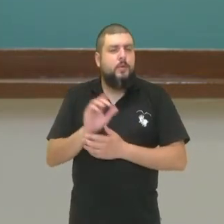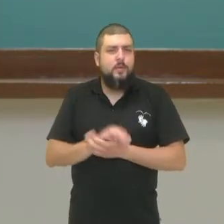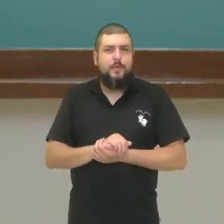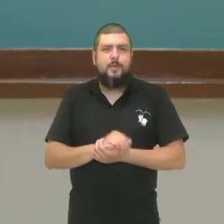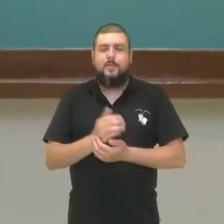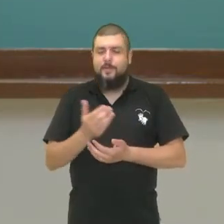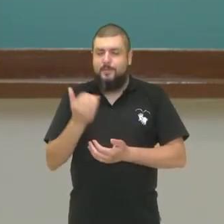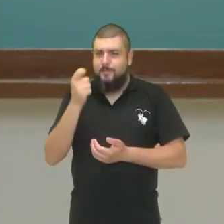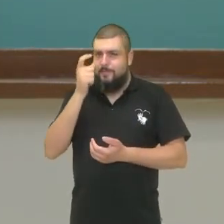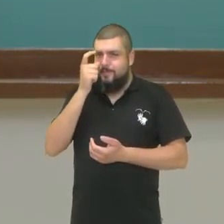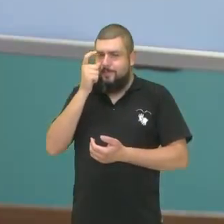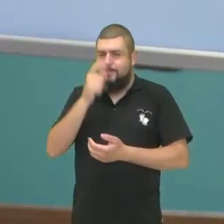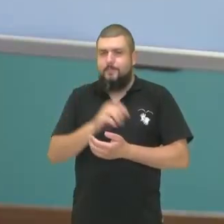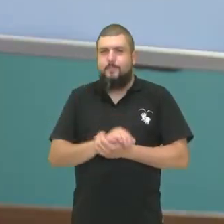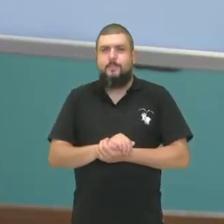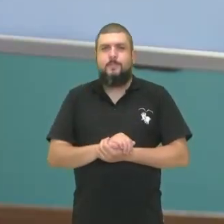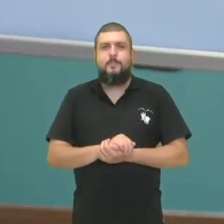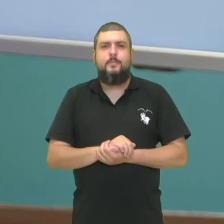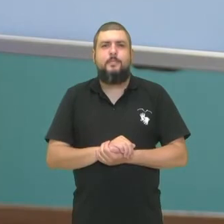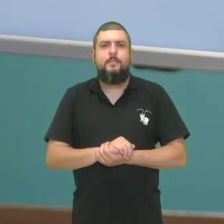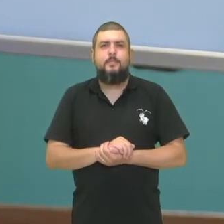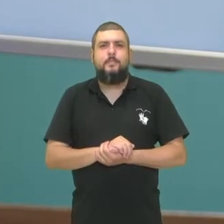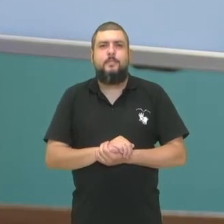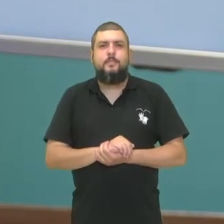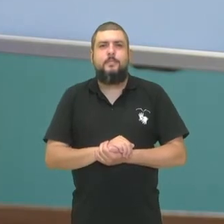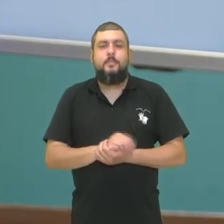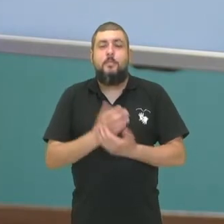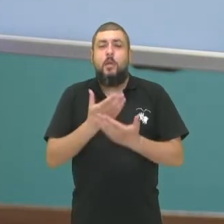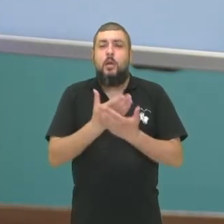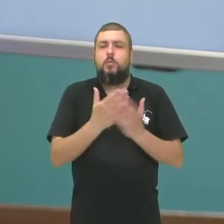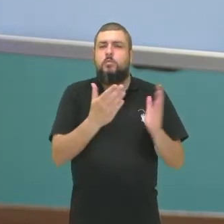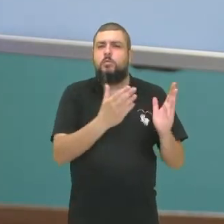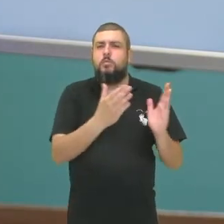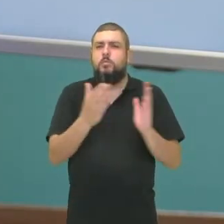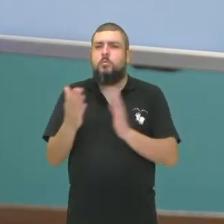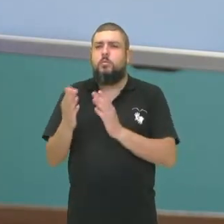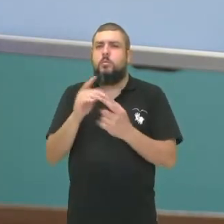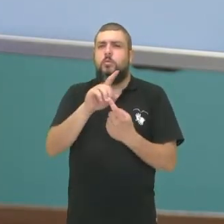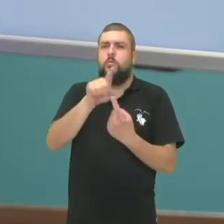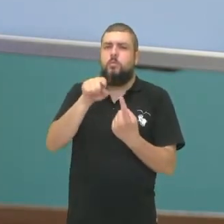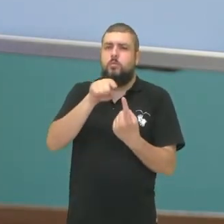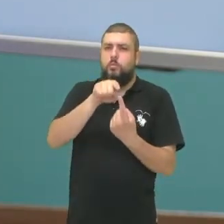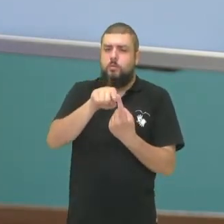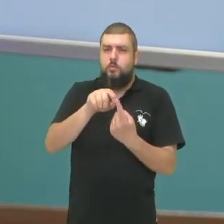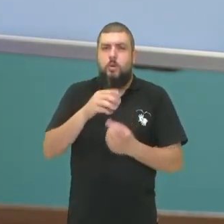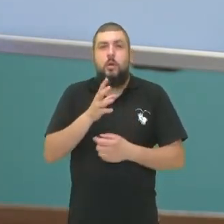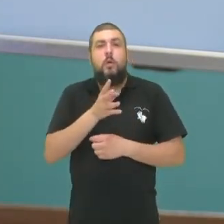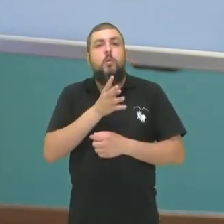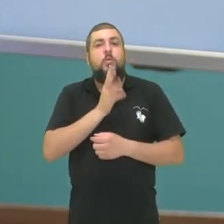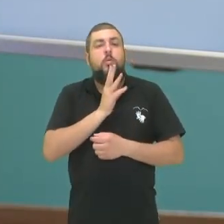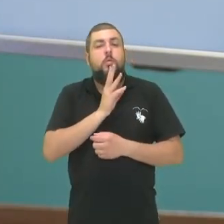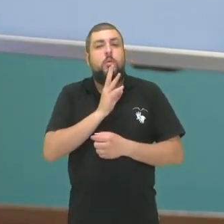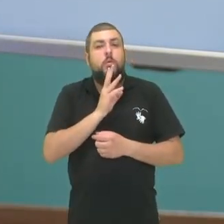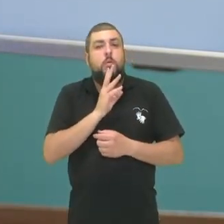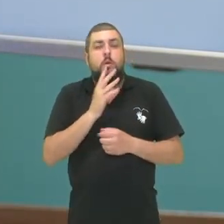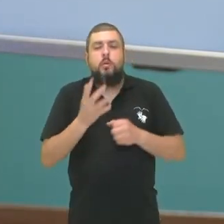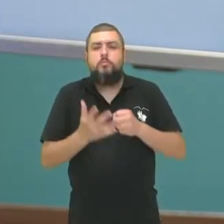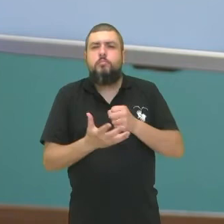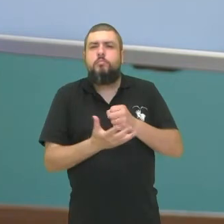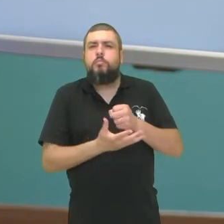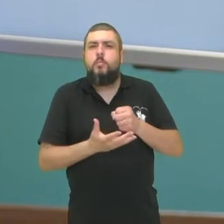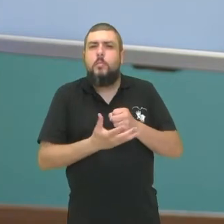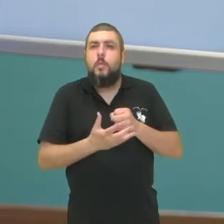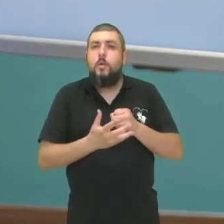então? O objetivo dessa aula é conhecer as noções básicas sobre as atividades